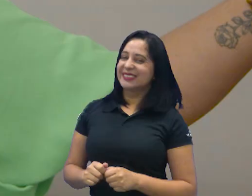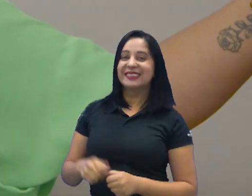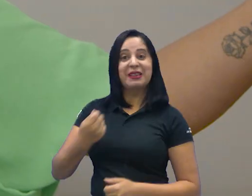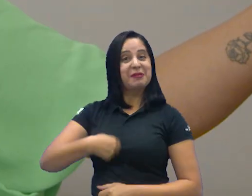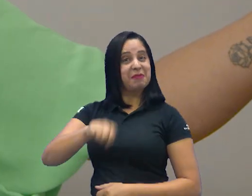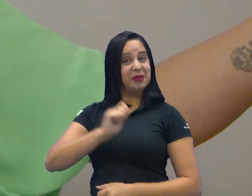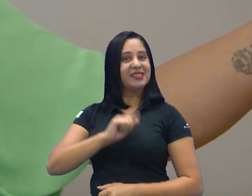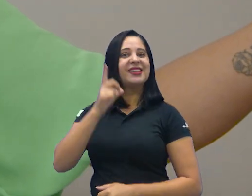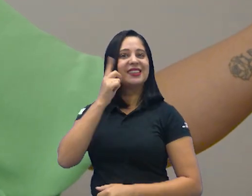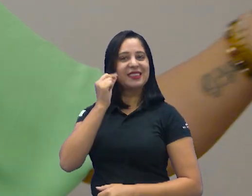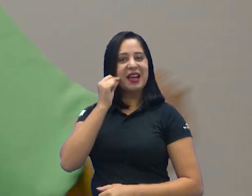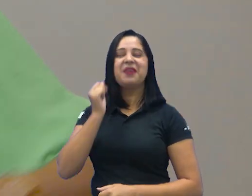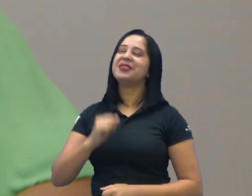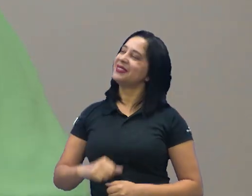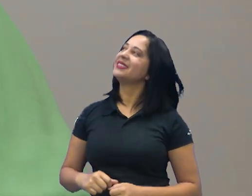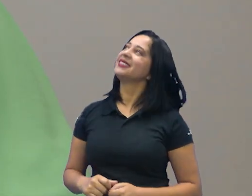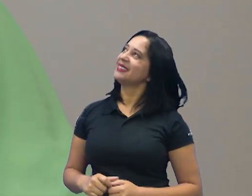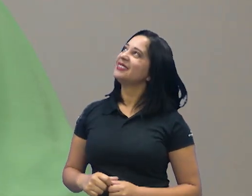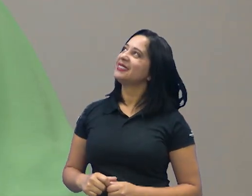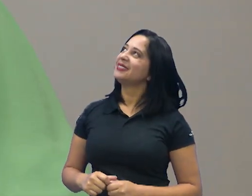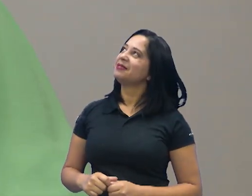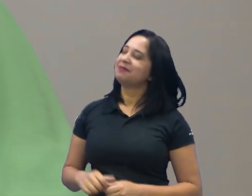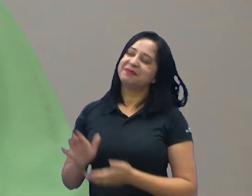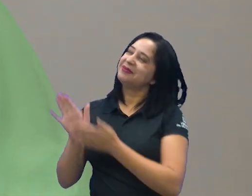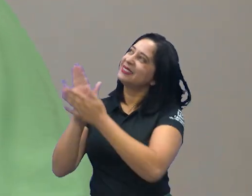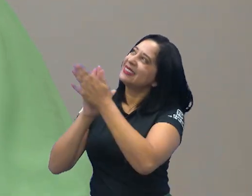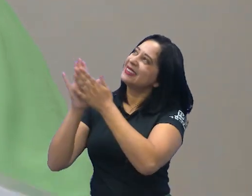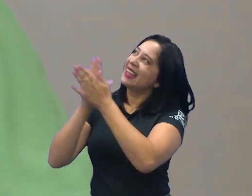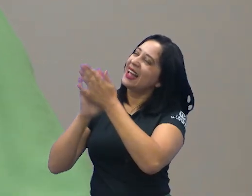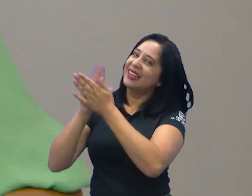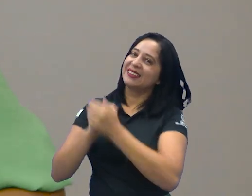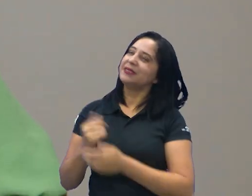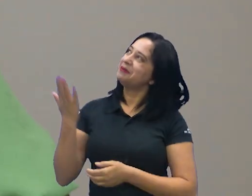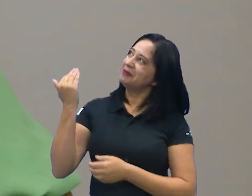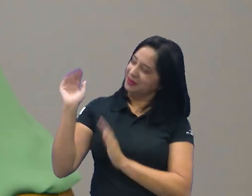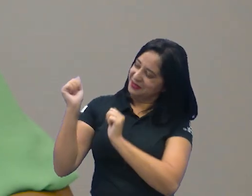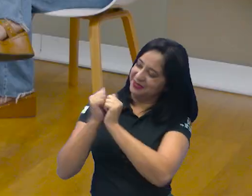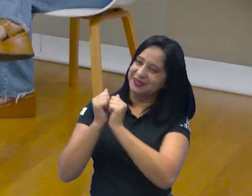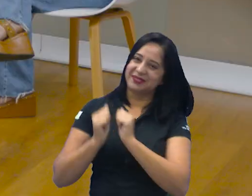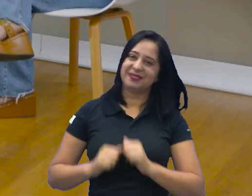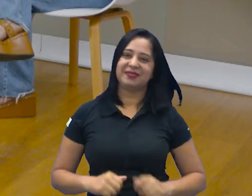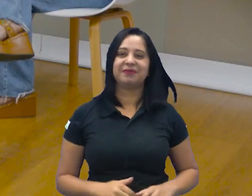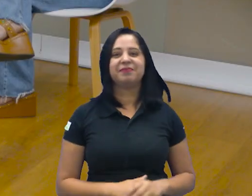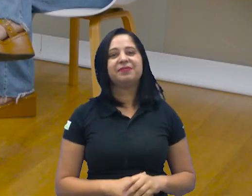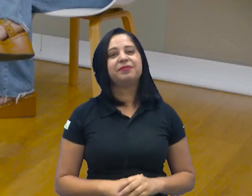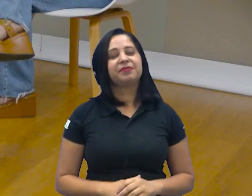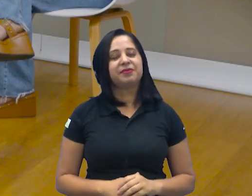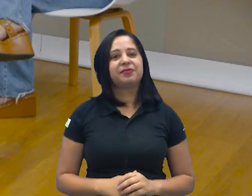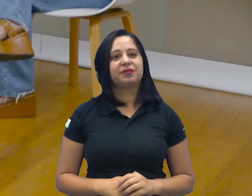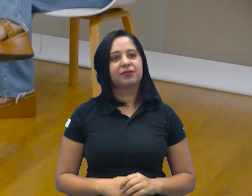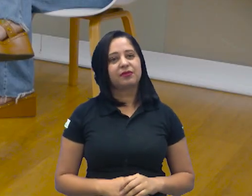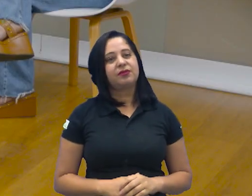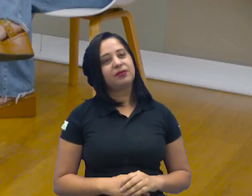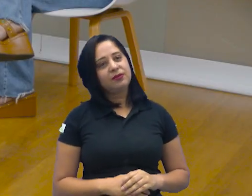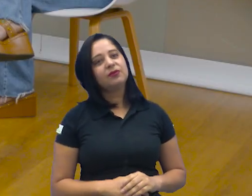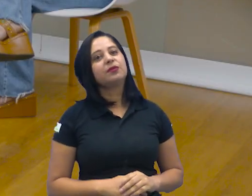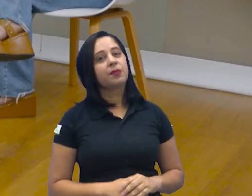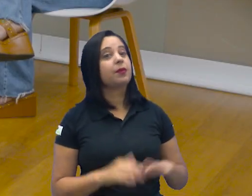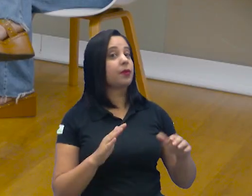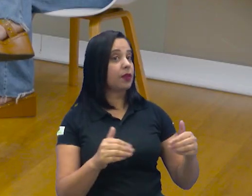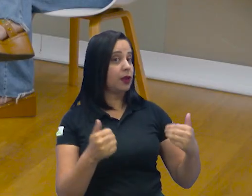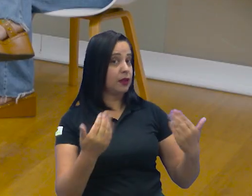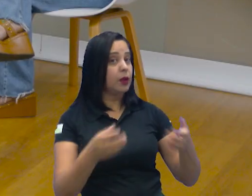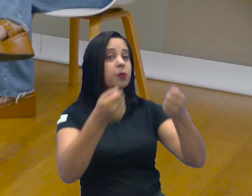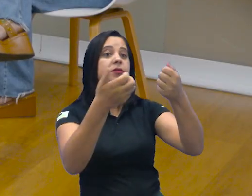Furtado em mais esse programa. Muito obrigada, Ana. Vamos lá. Isabela, para a gente começar, explica para a gente, por